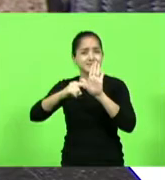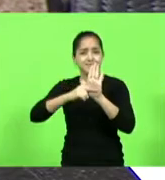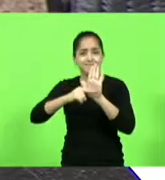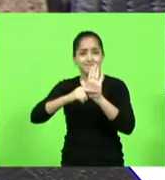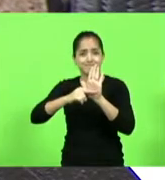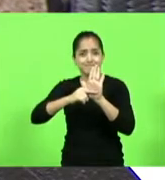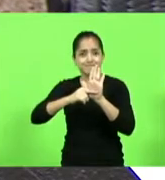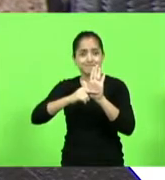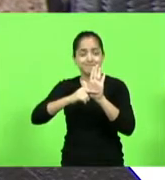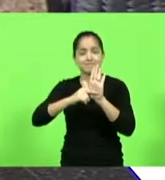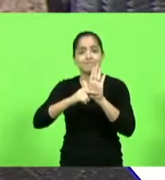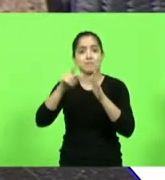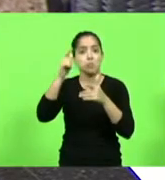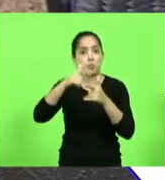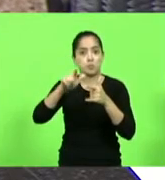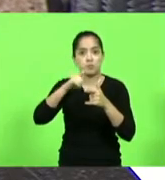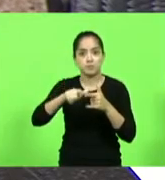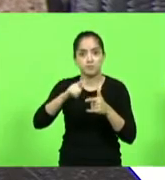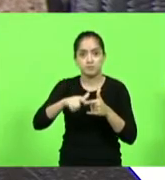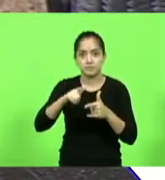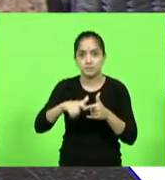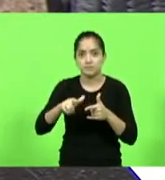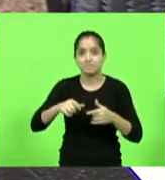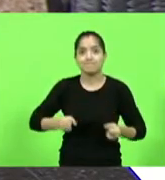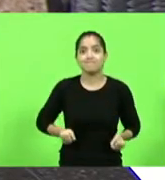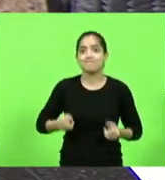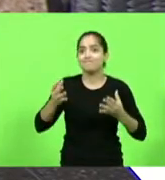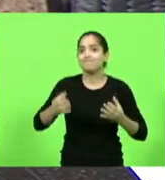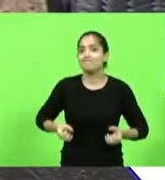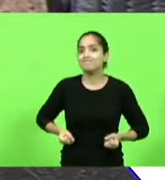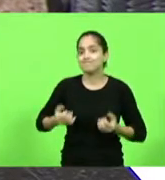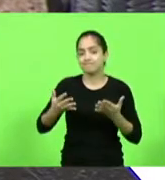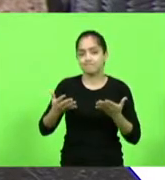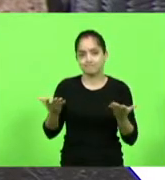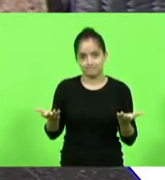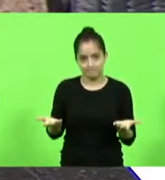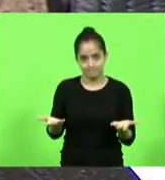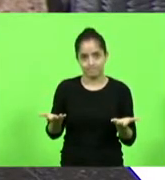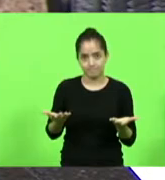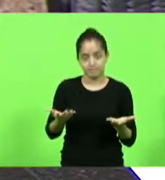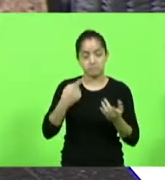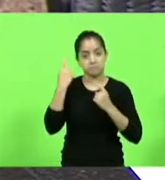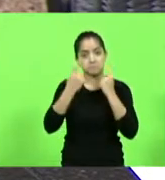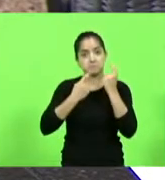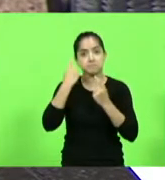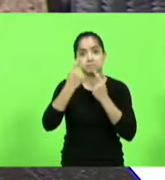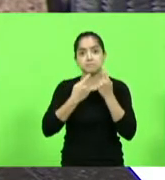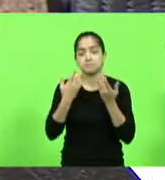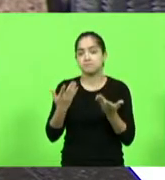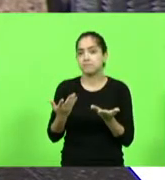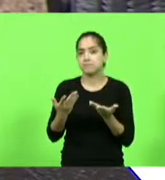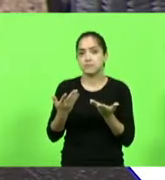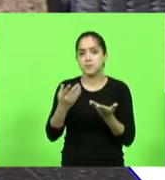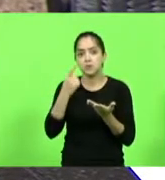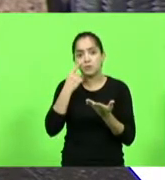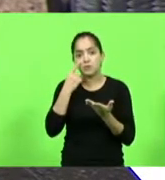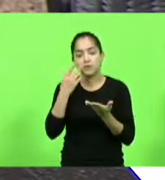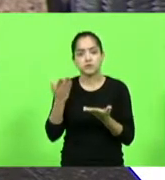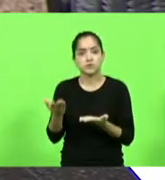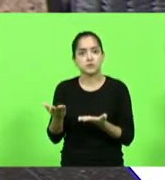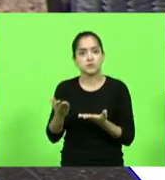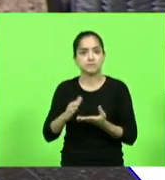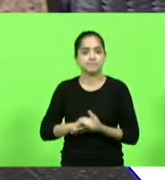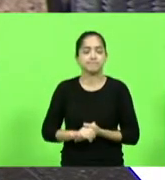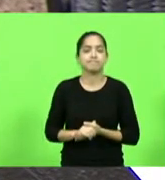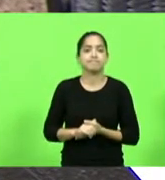maior furo da casa, para a maior despesa da casa? Eu fico muito preocupado quando eu vejo uma manifestação dessa,